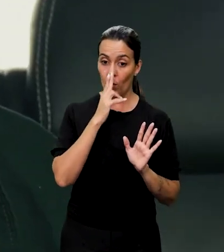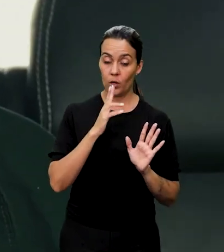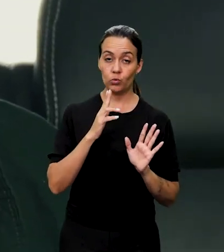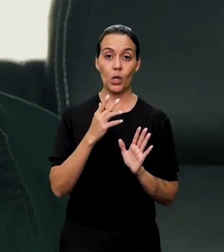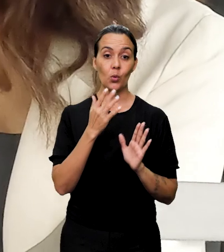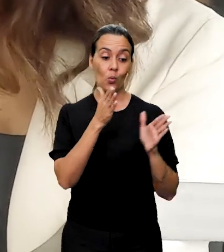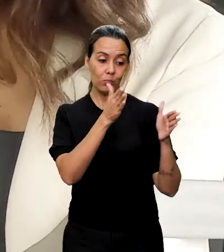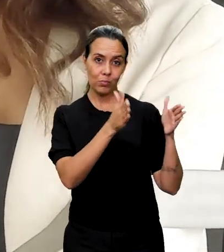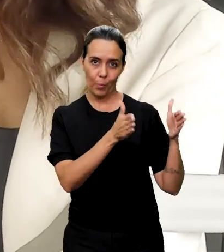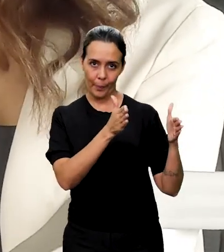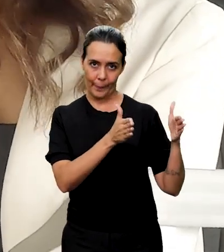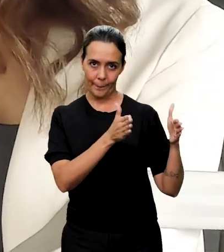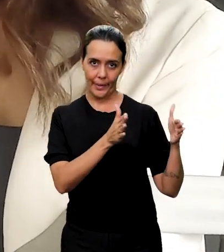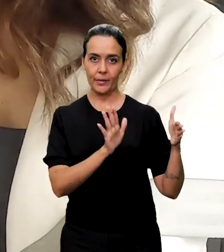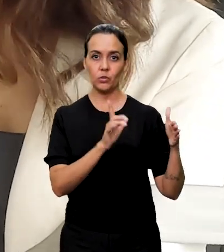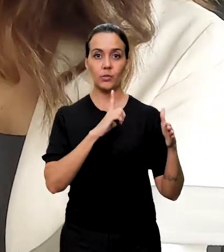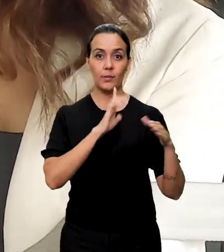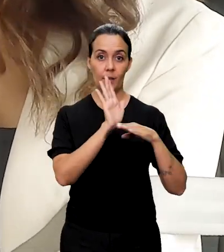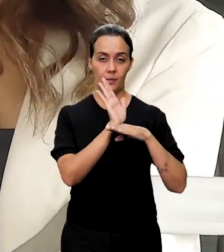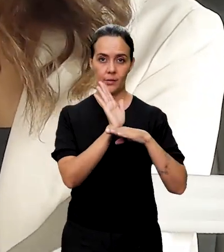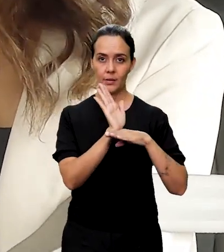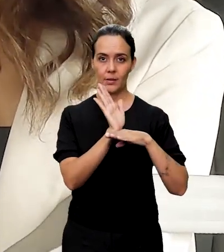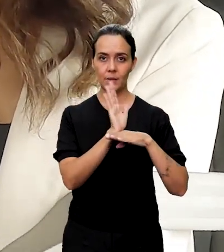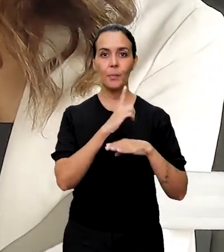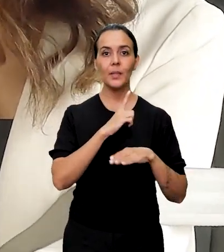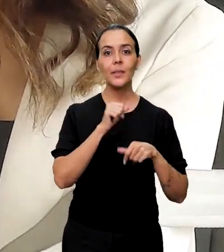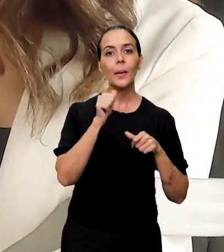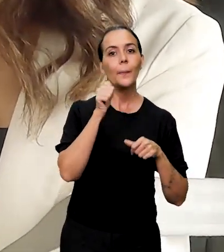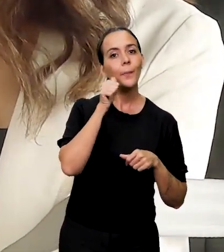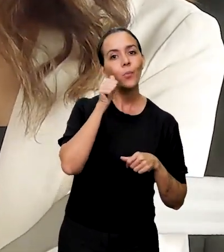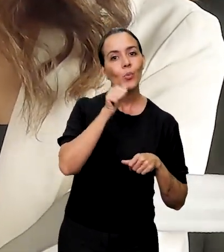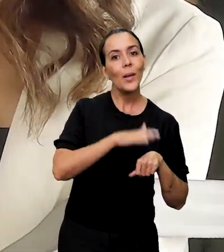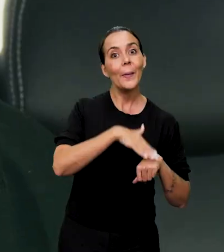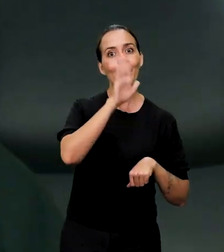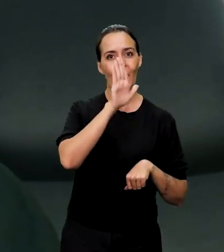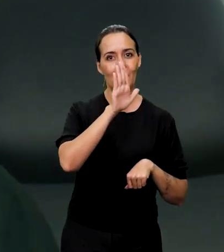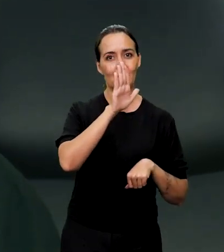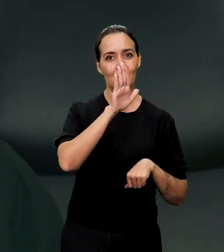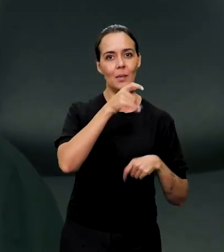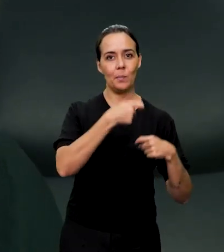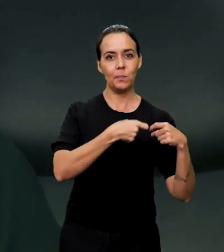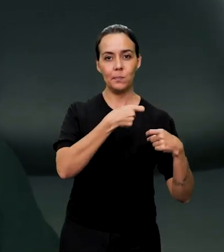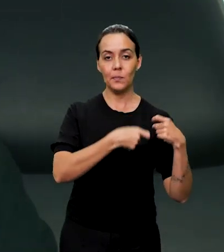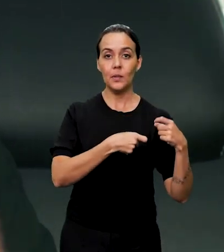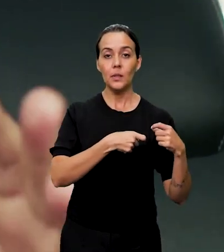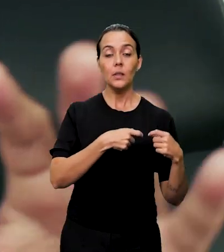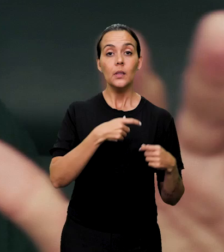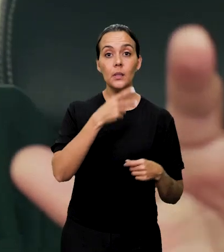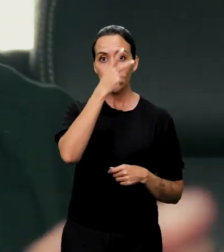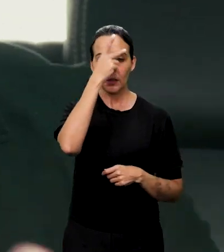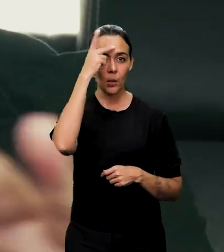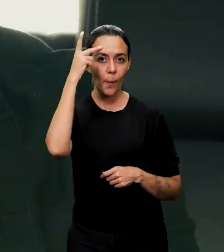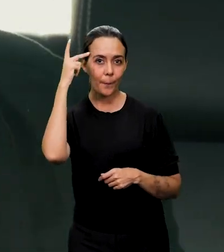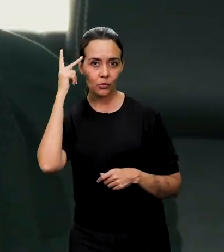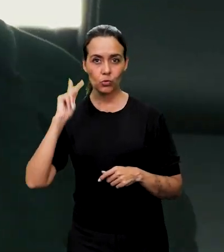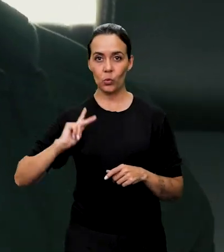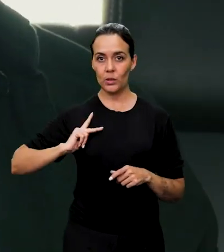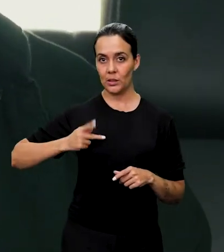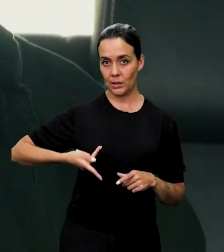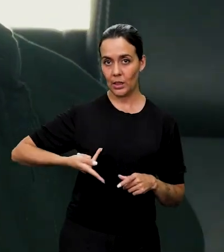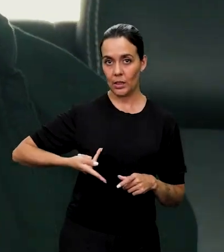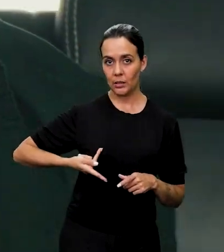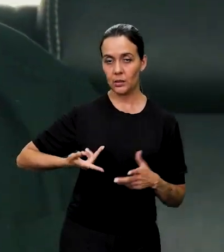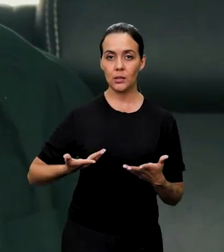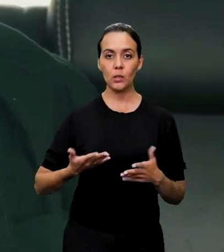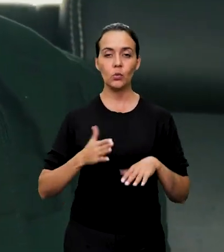menos consensual. A gente, pelo menos no cinema, tem muito mais mulheres fazendo Ele tem cabelos isso e pretos pessoas curtos. que não são homens cis hétero